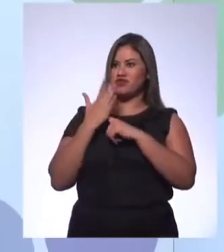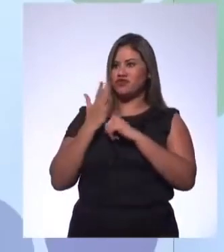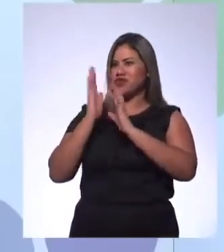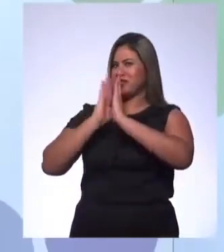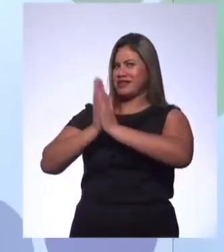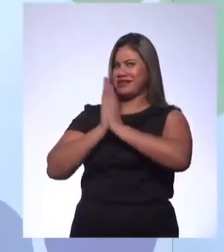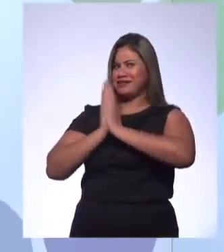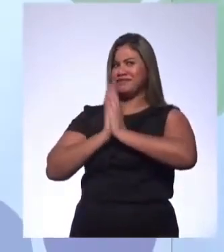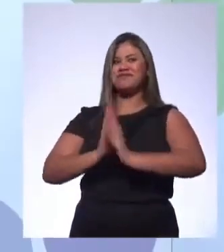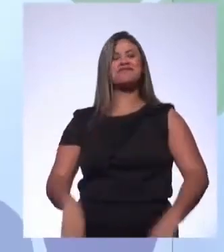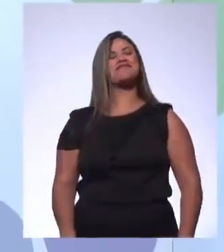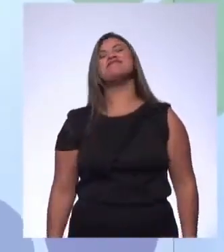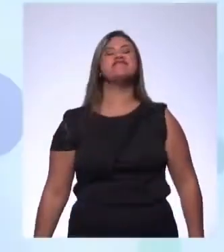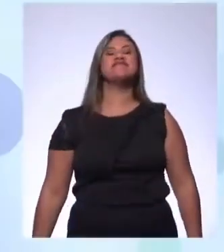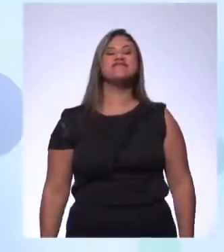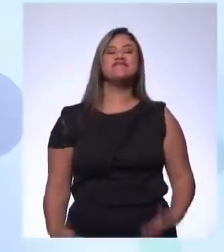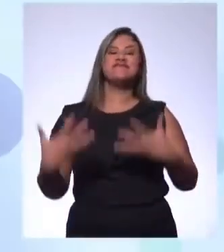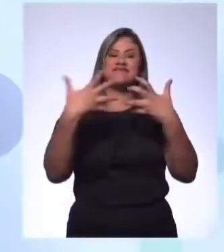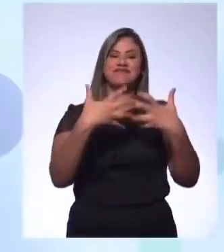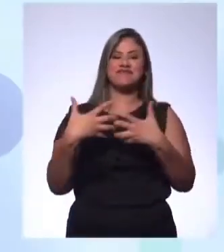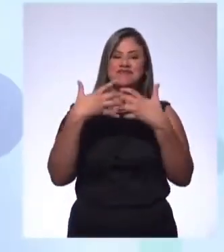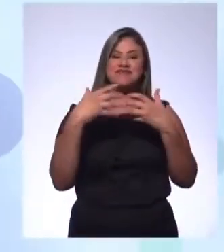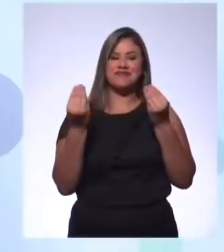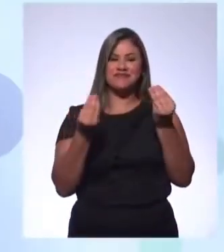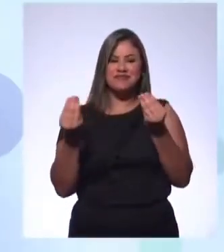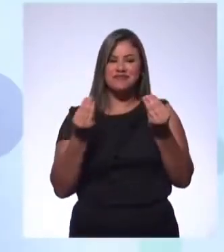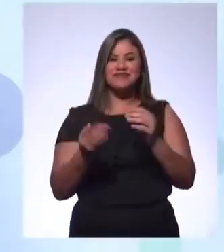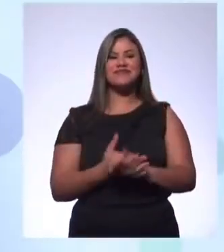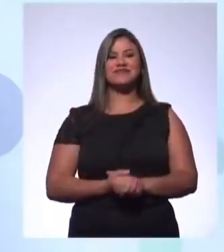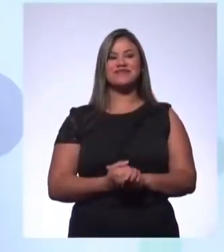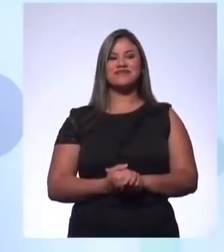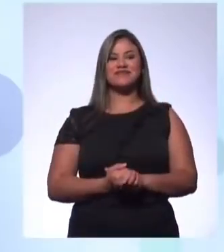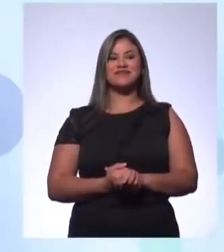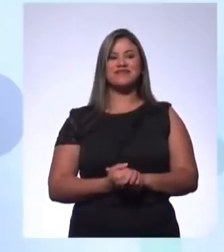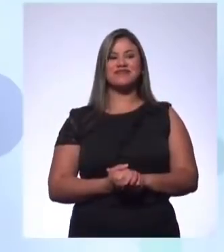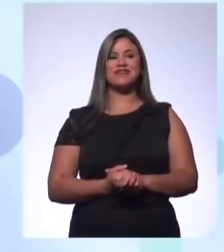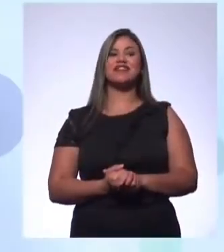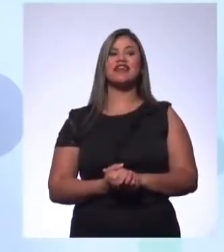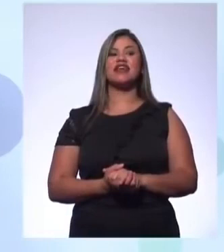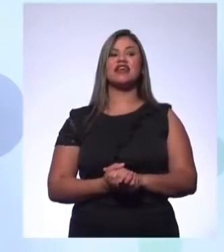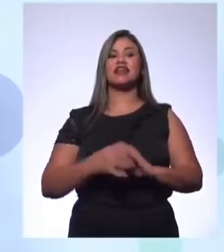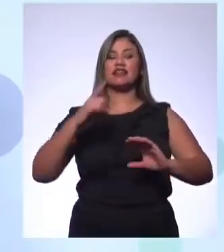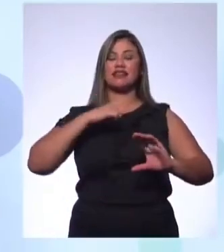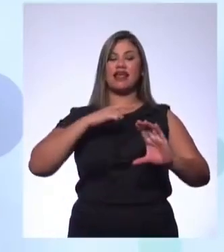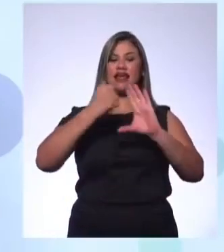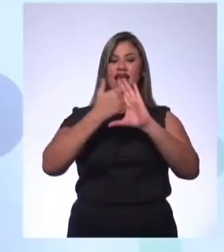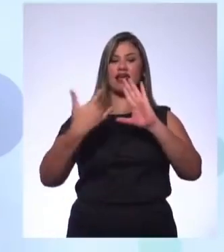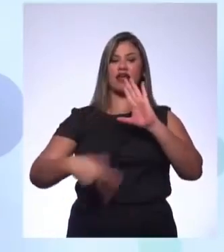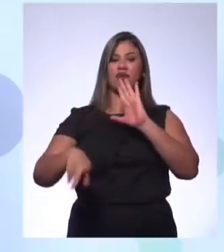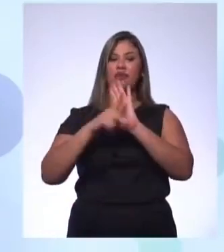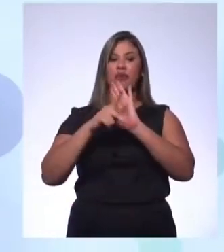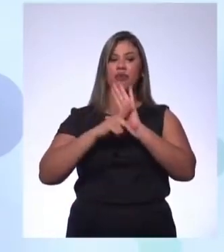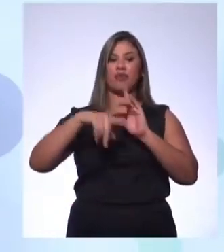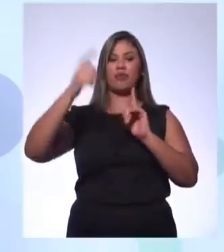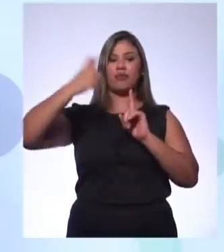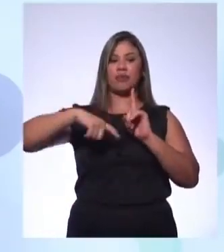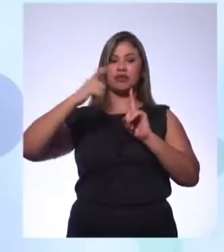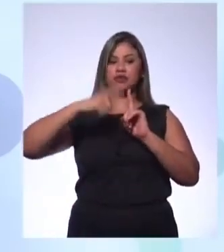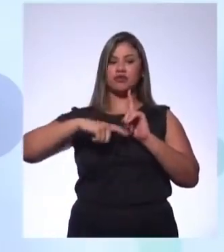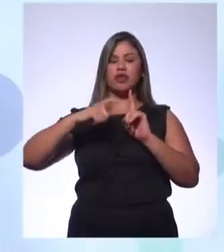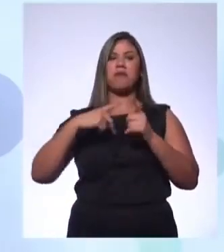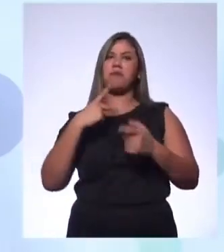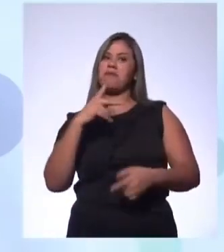hein? Vai funcionar assim, olha só, desse jeito. Eu vou elencar algumas características de um personagem, da